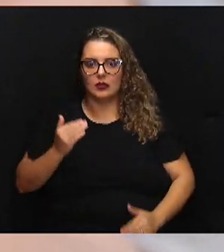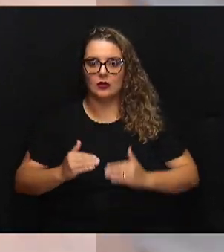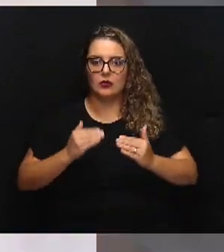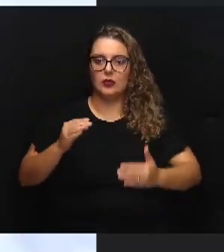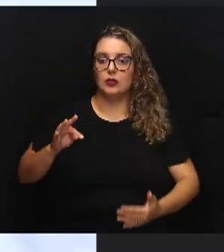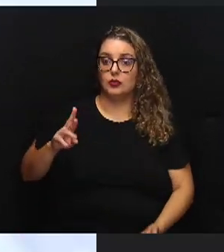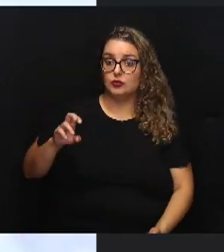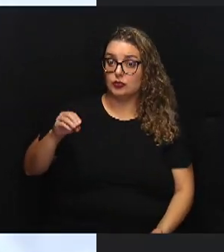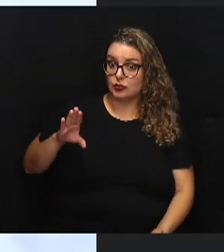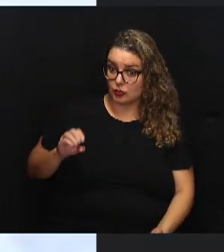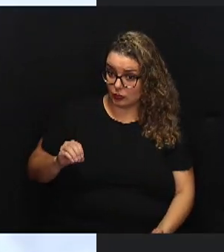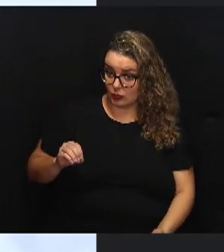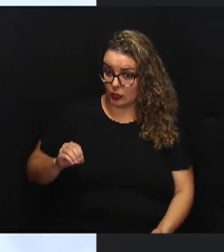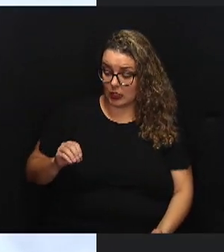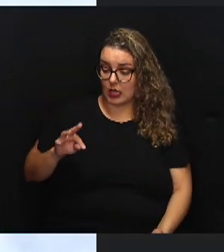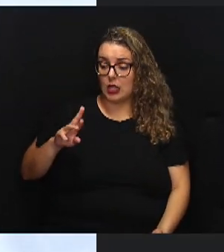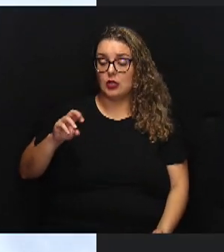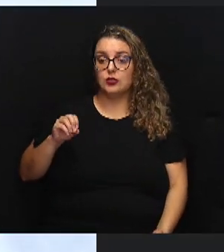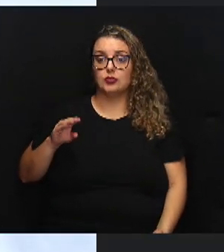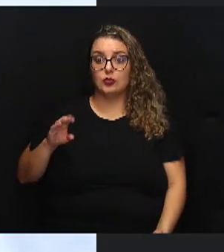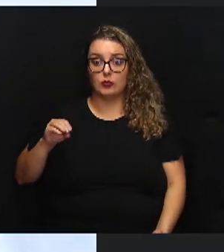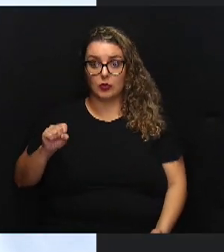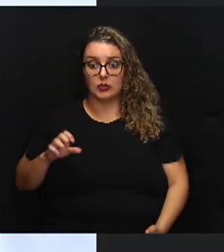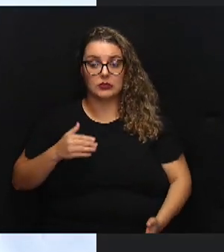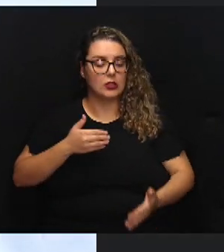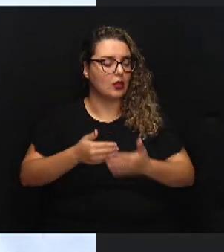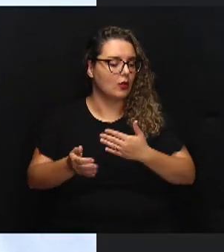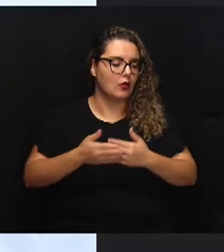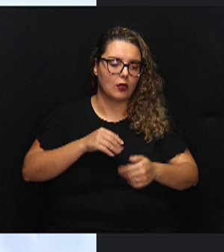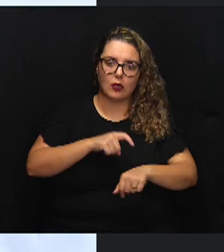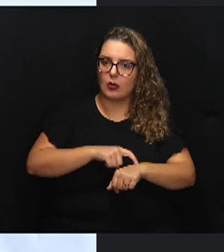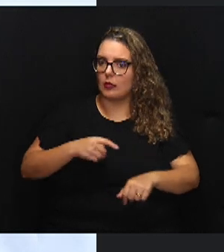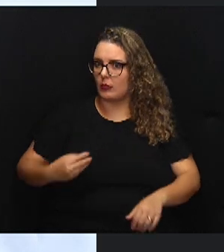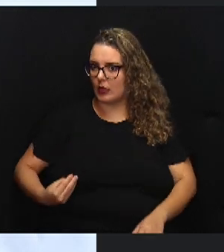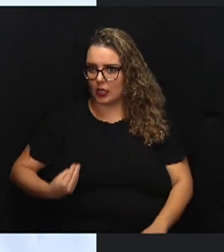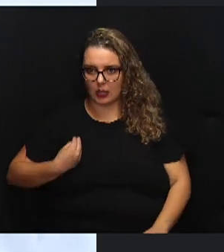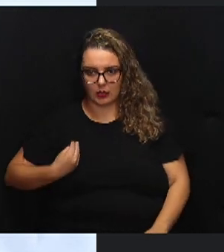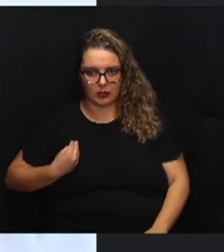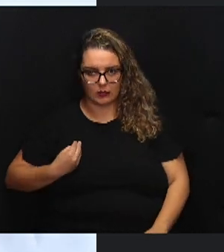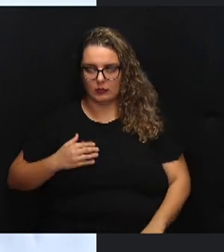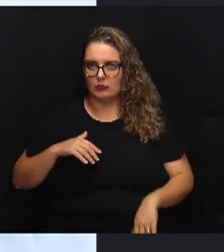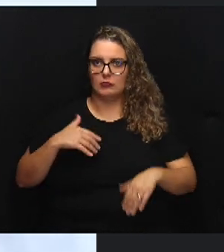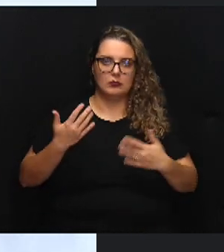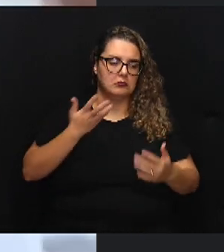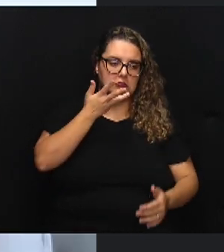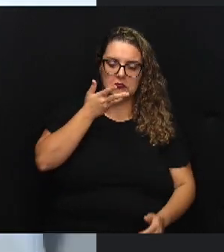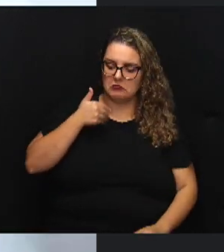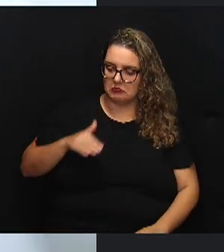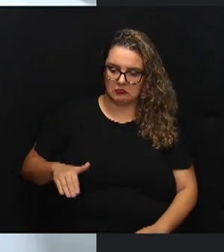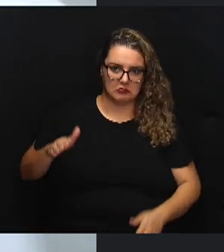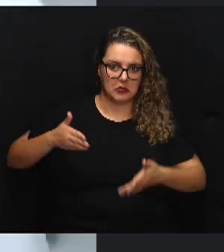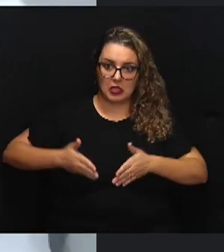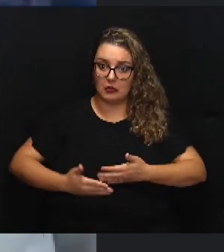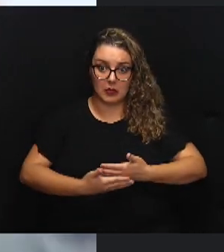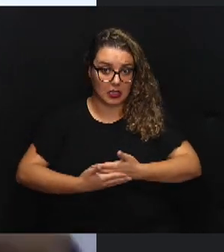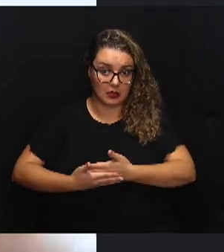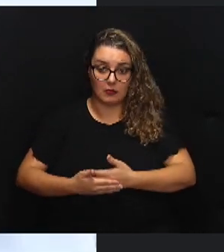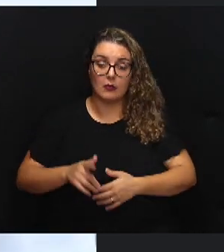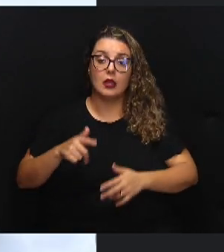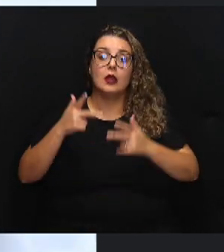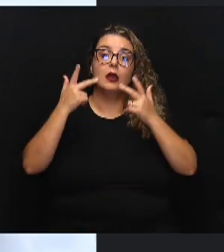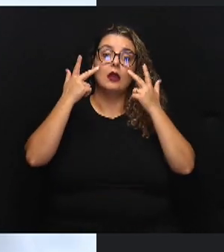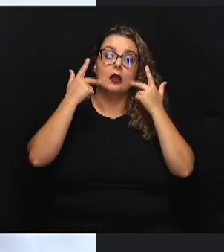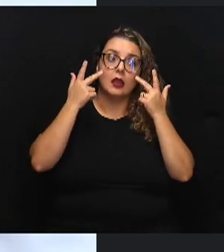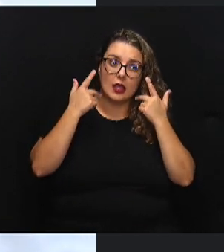trombo. A trombose, ela pode acontecer em qualquer fase da vida, desde criancinhas, recém-nascidas, mas é bastante raro